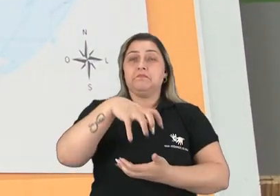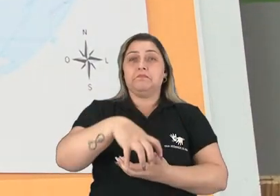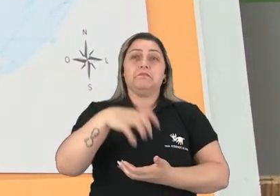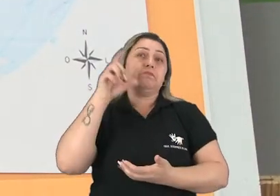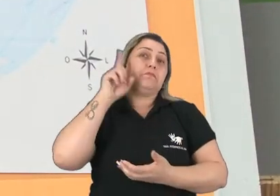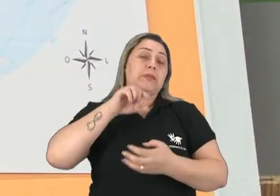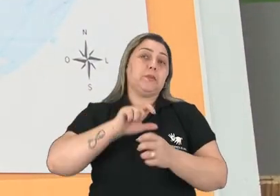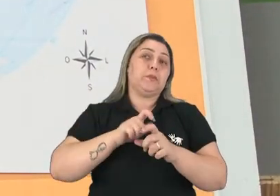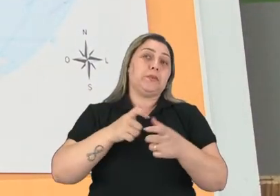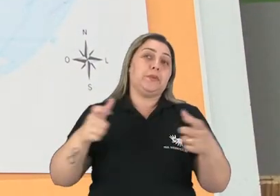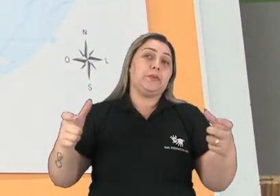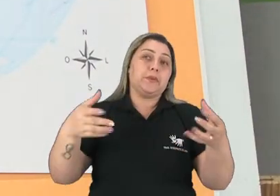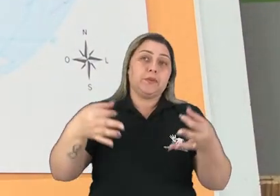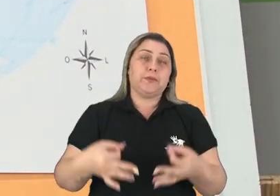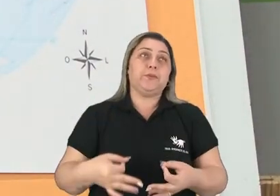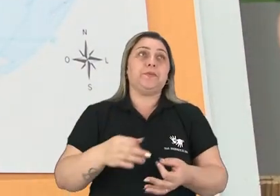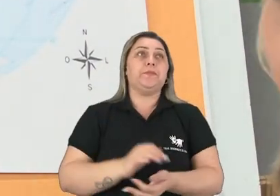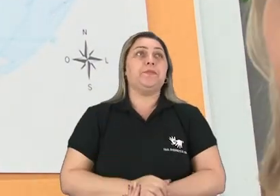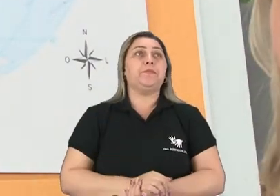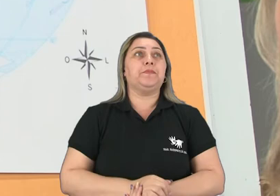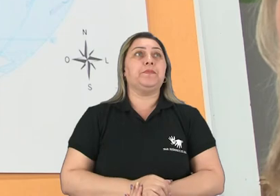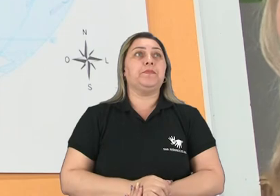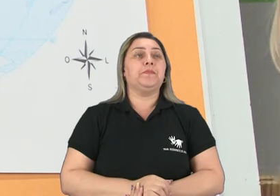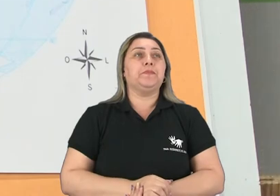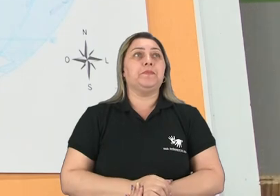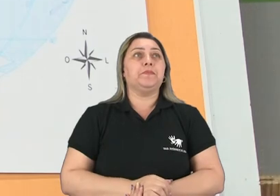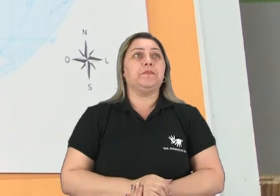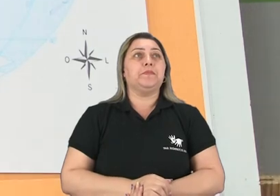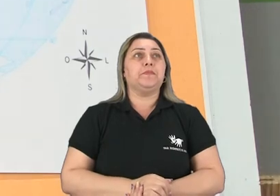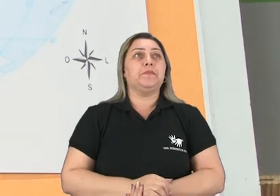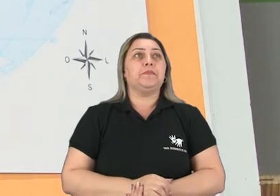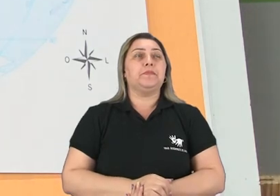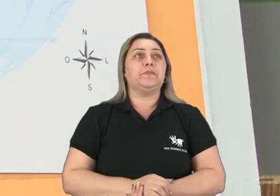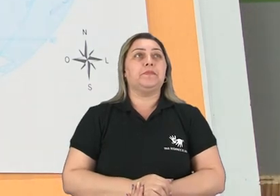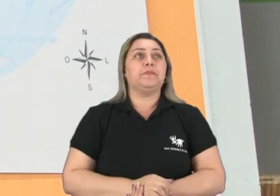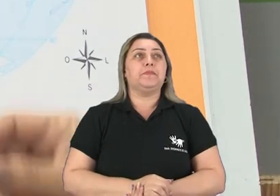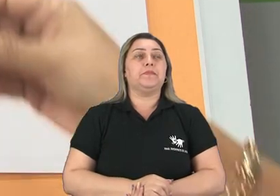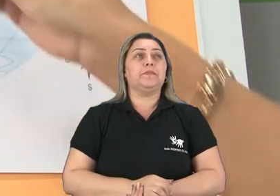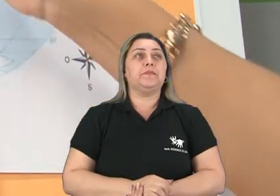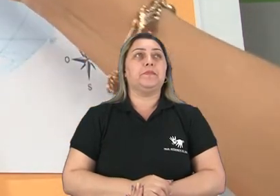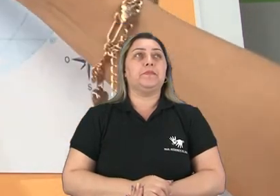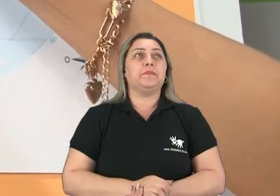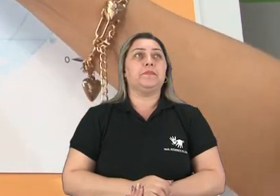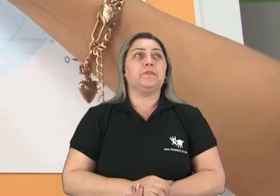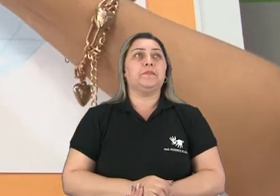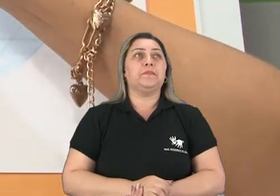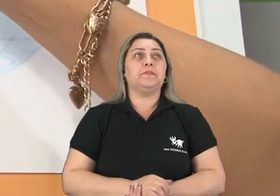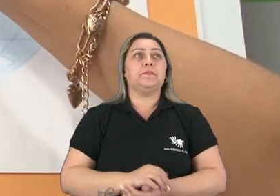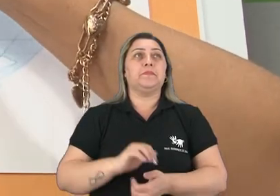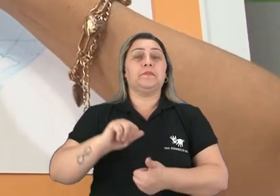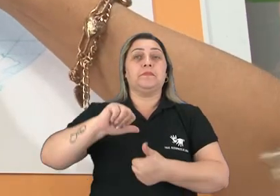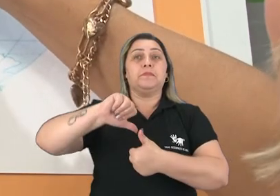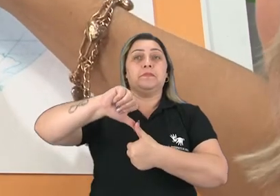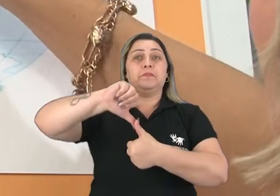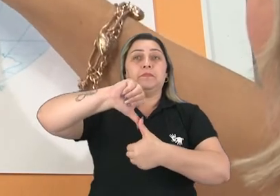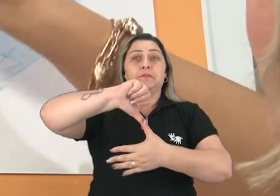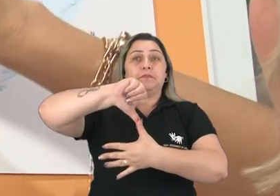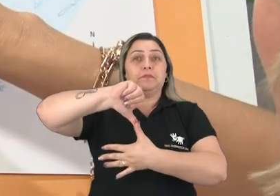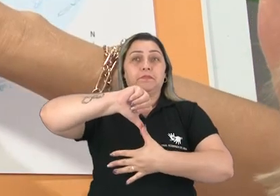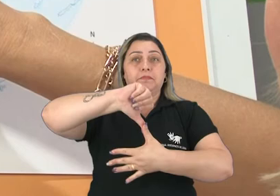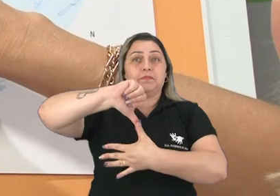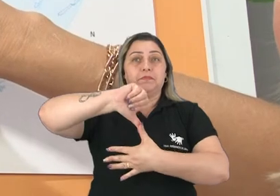muito grande, certo? O Pedro, ele está na América do